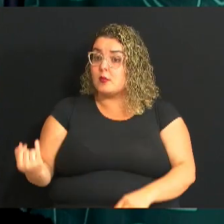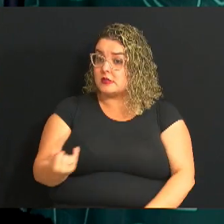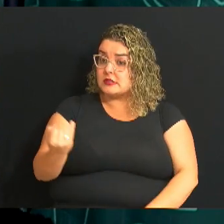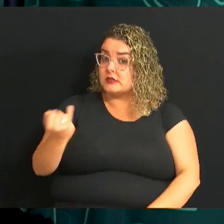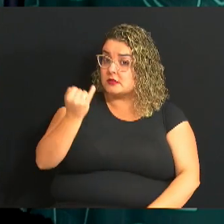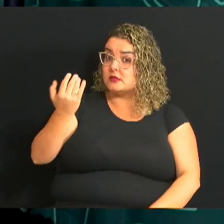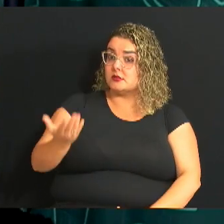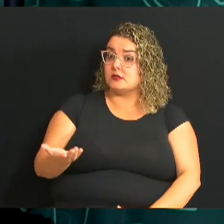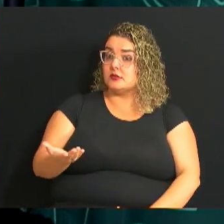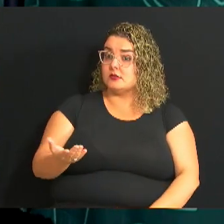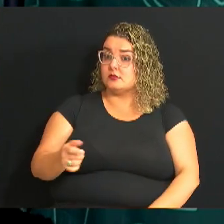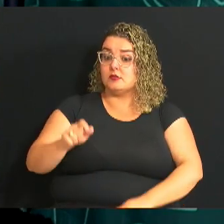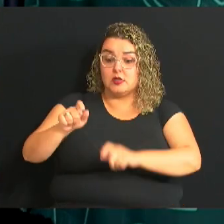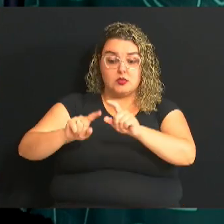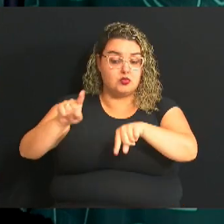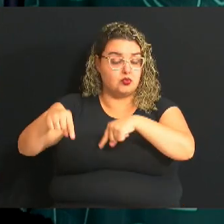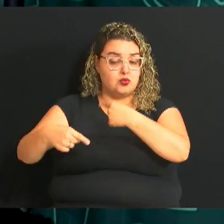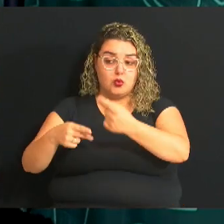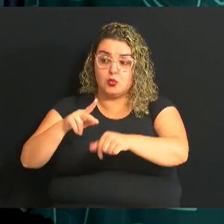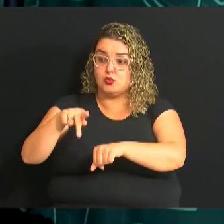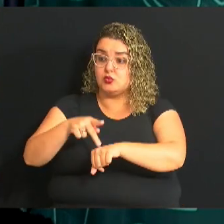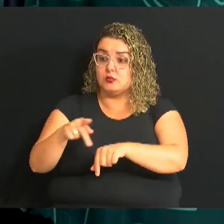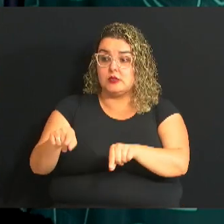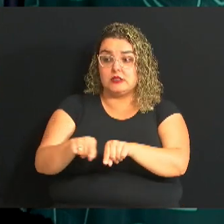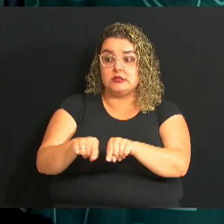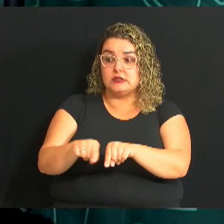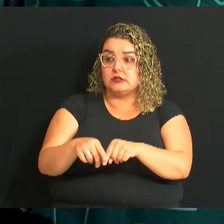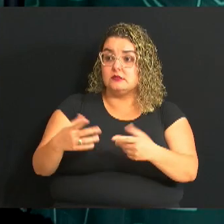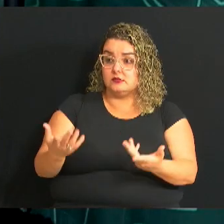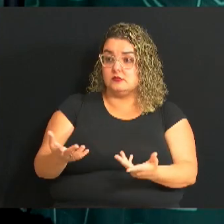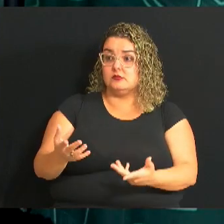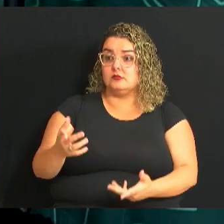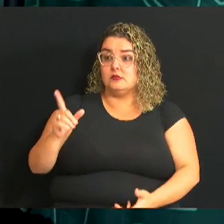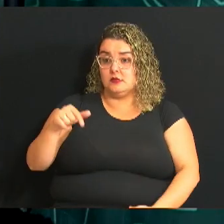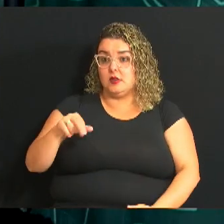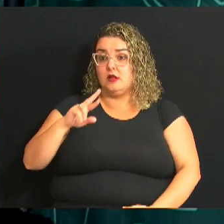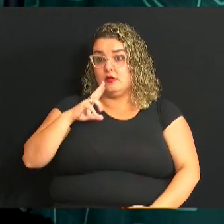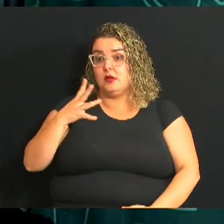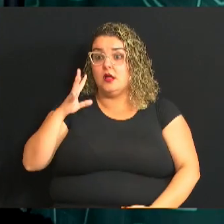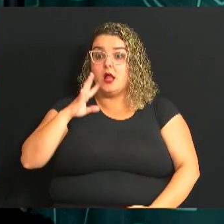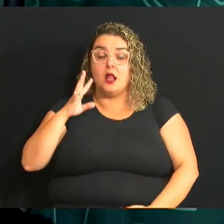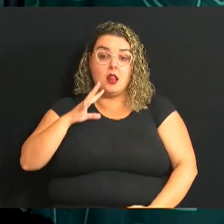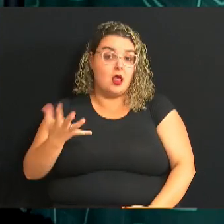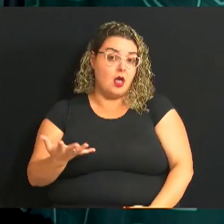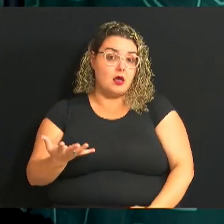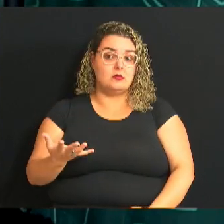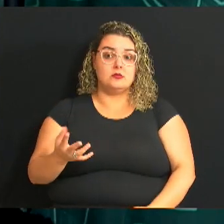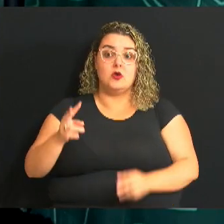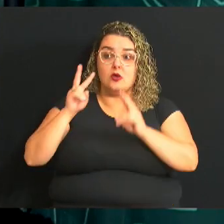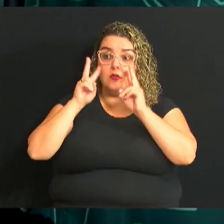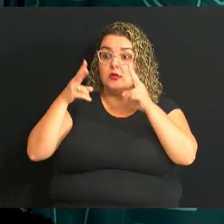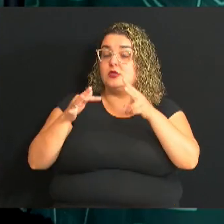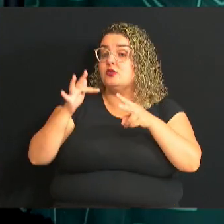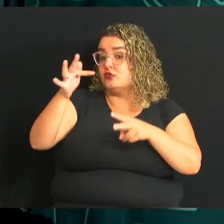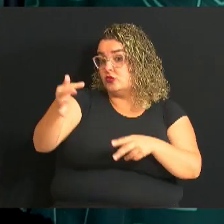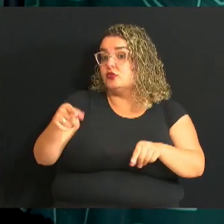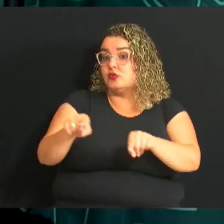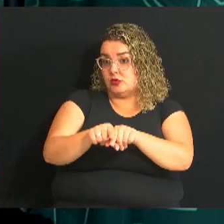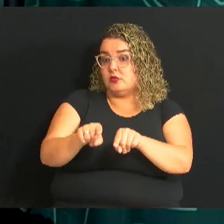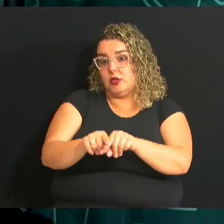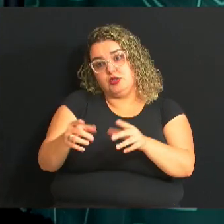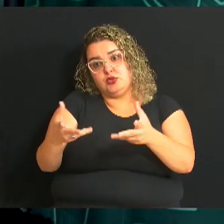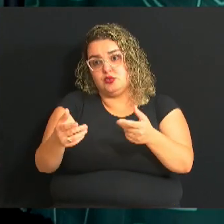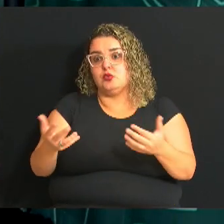Com gente de outros países também. Isso é muito legal, aí visando aí o futuro dele, né? E de todos,